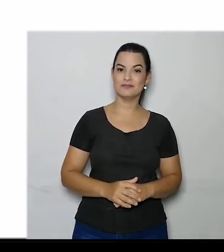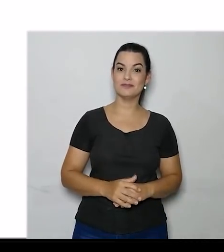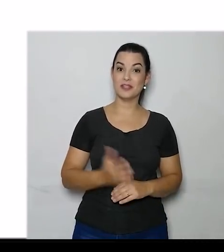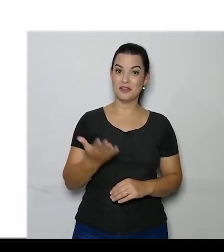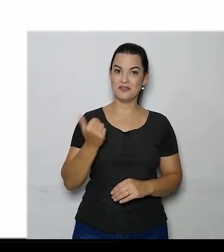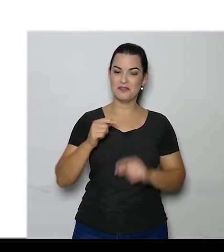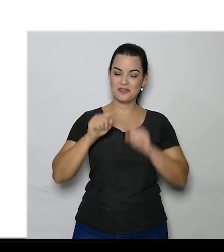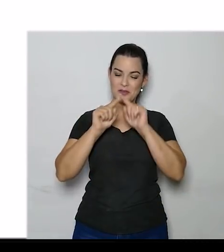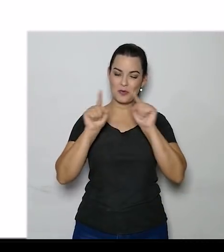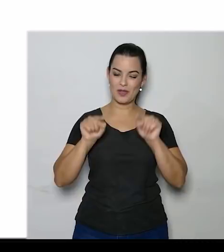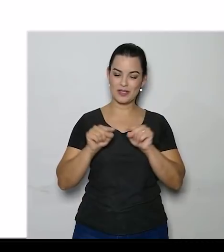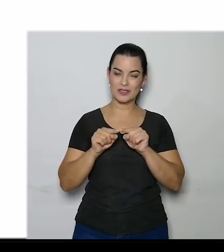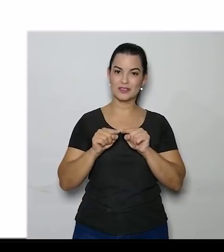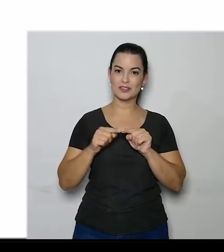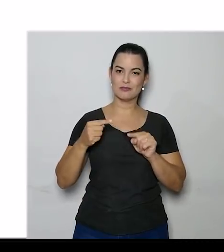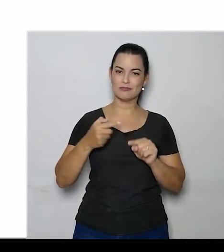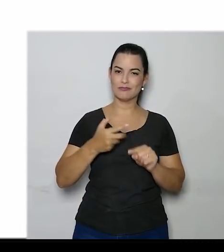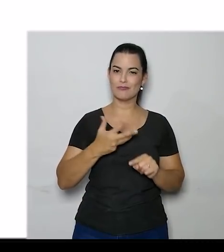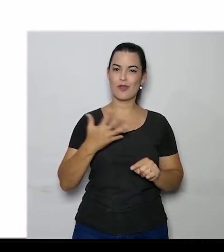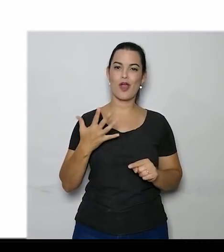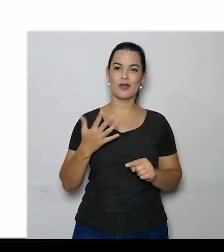quadradinhos.